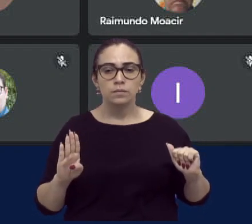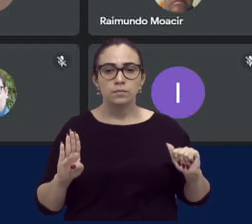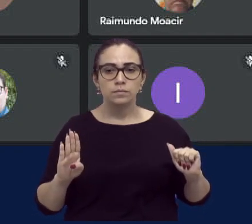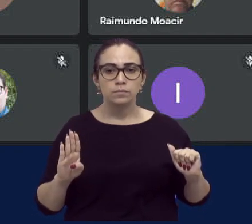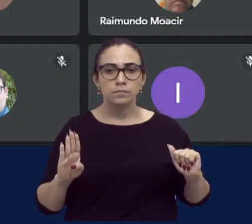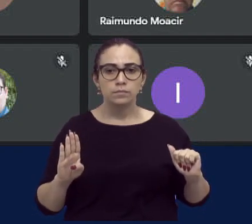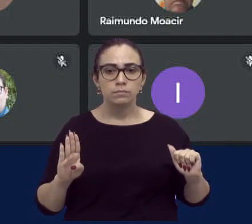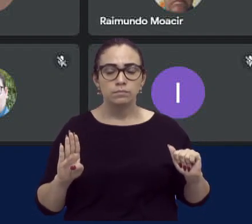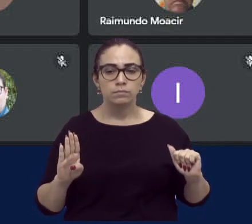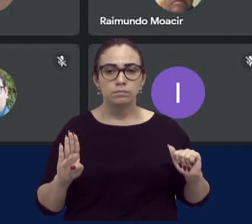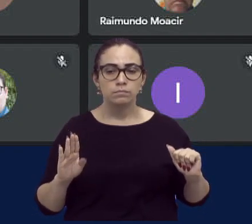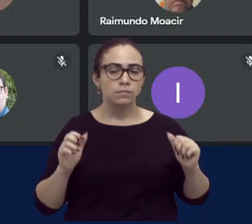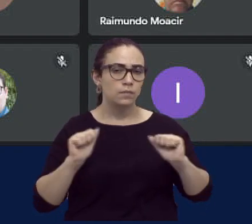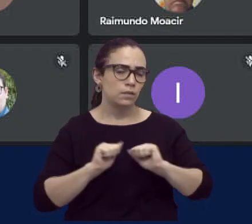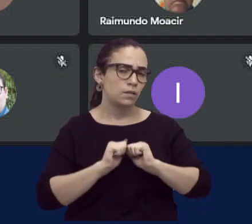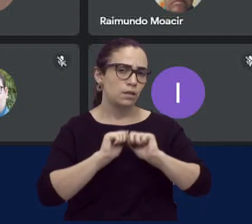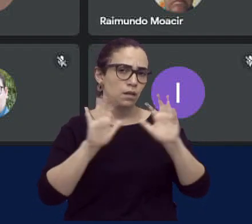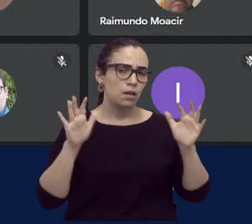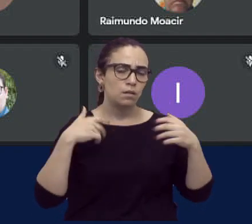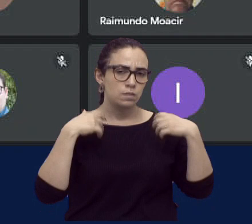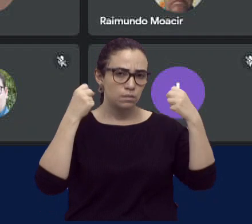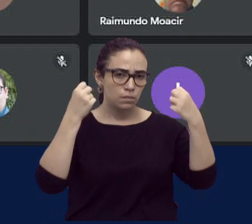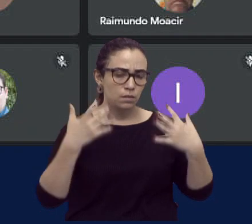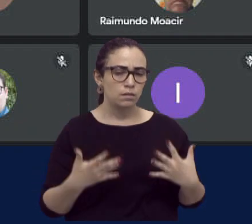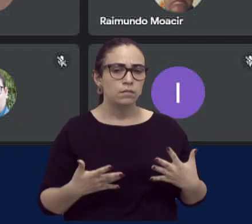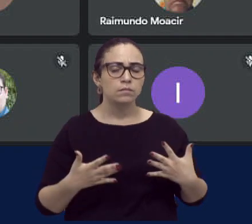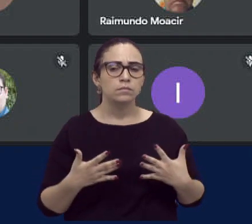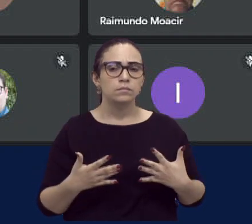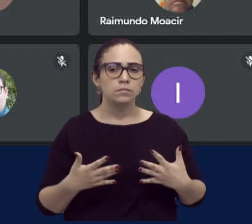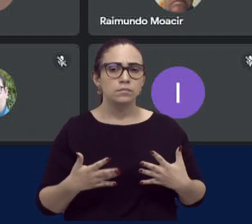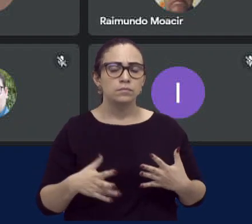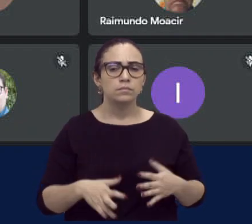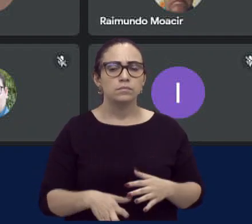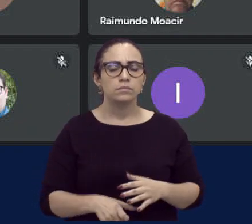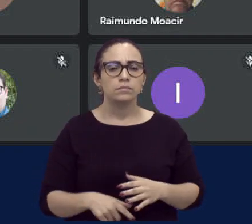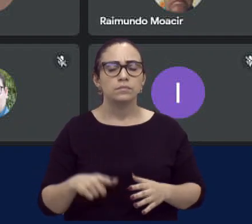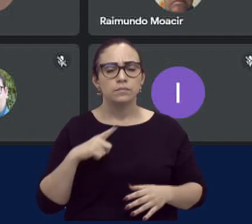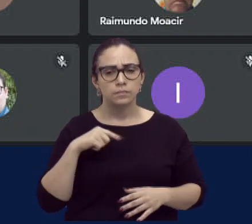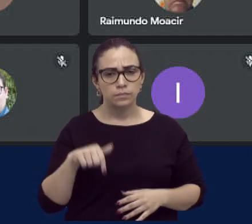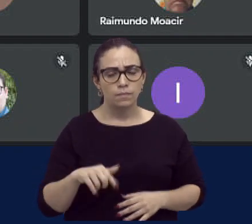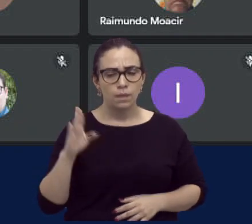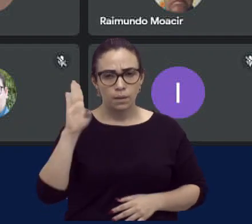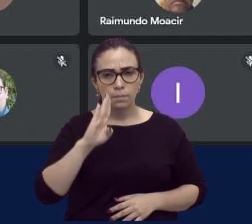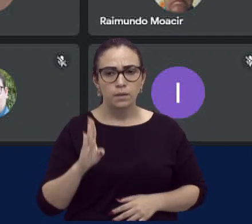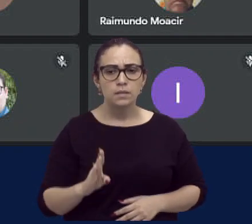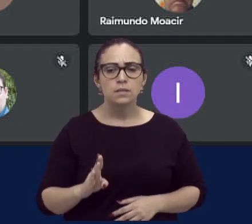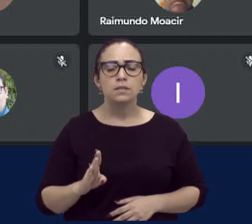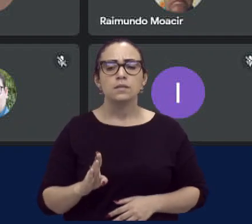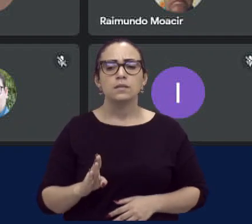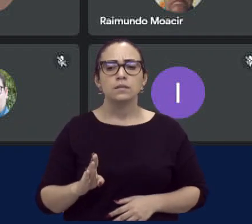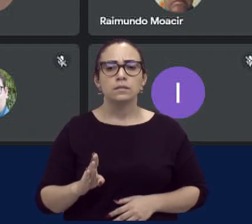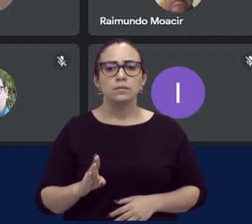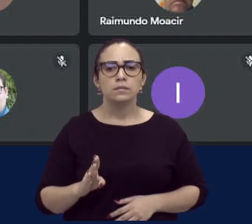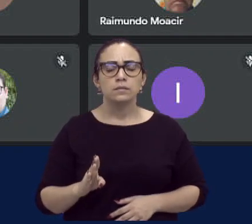muito, muito clara. E tem crescido, assim, não só no Brasil, mas quando a gente fala